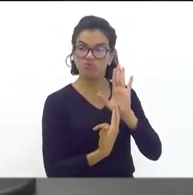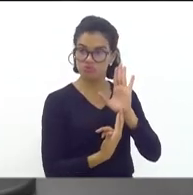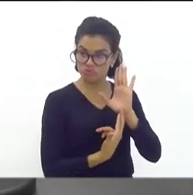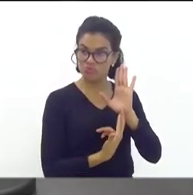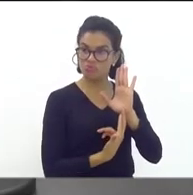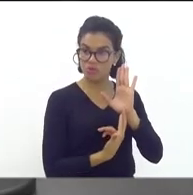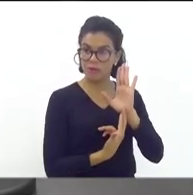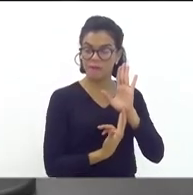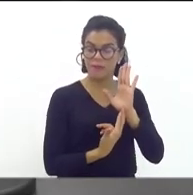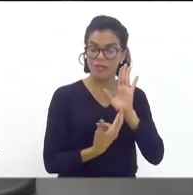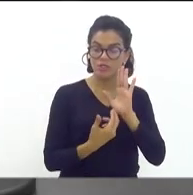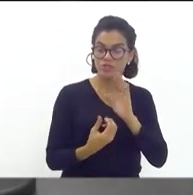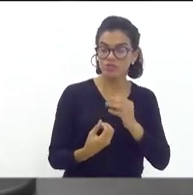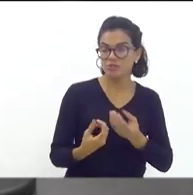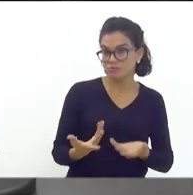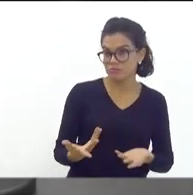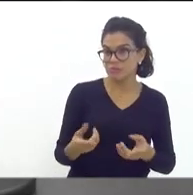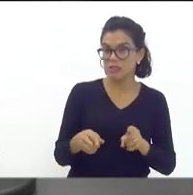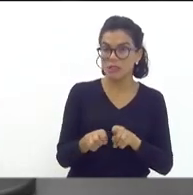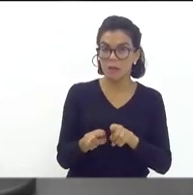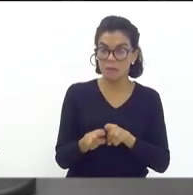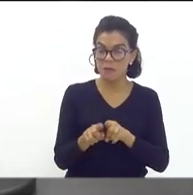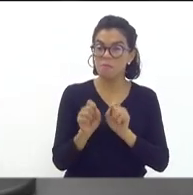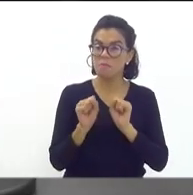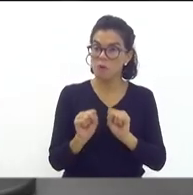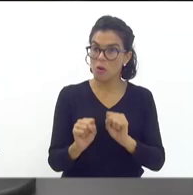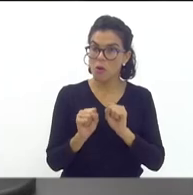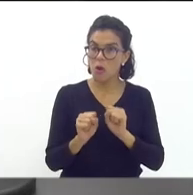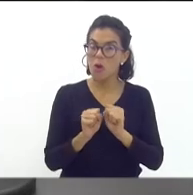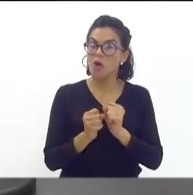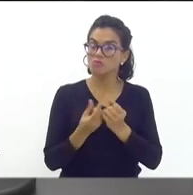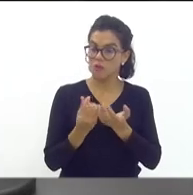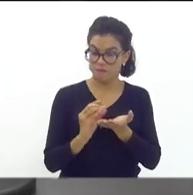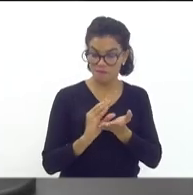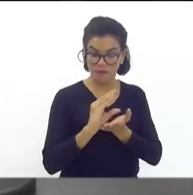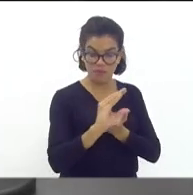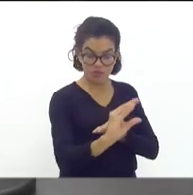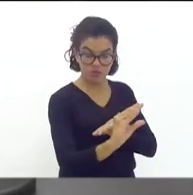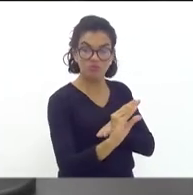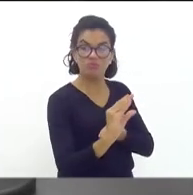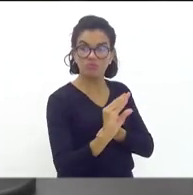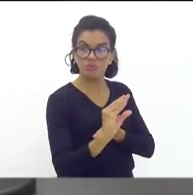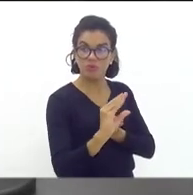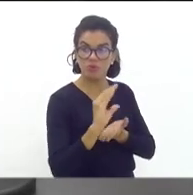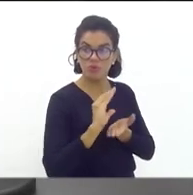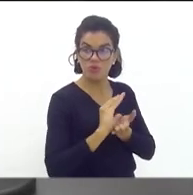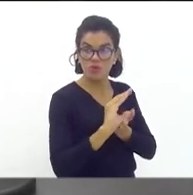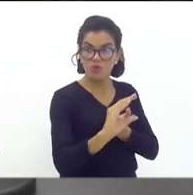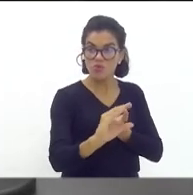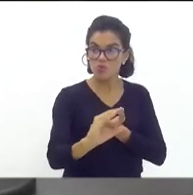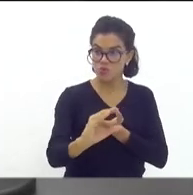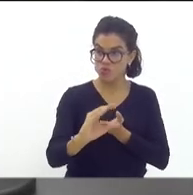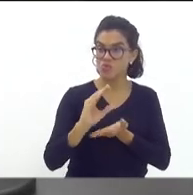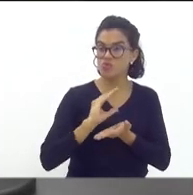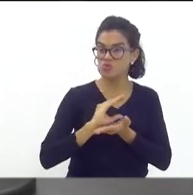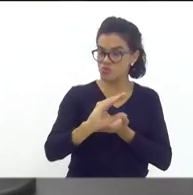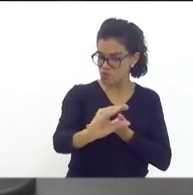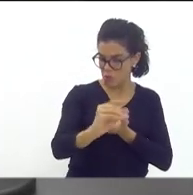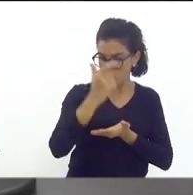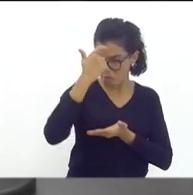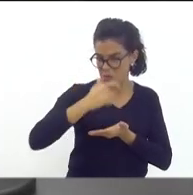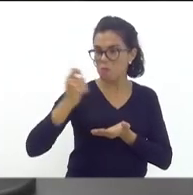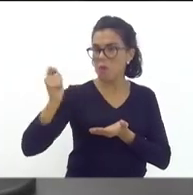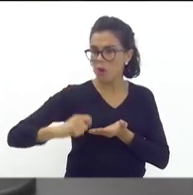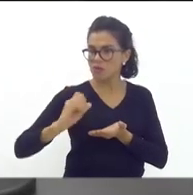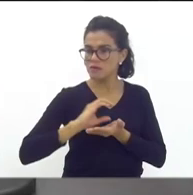de viabilidade e não havendo ele possa também fazer um investimento dele porque isso é uma previsão caso não viabilidade ele possa fazer